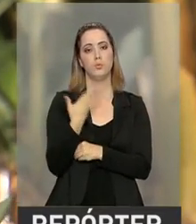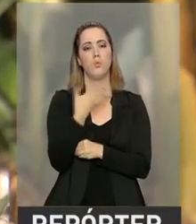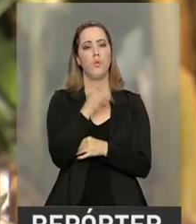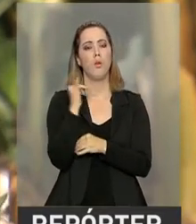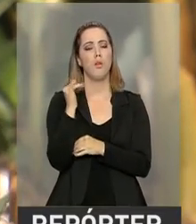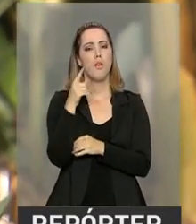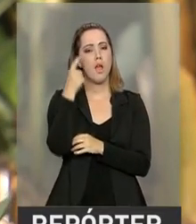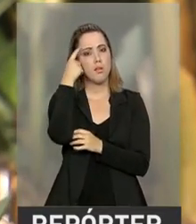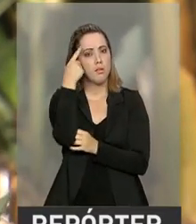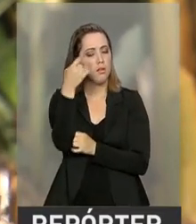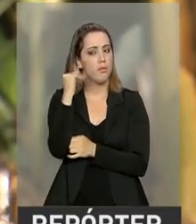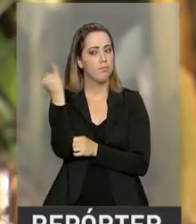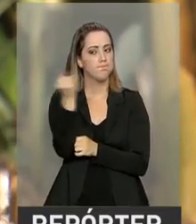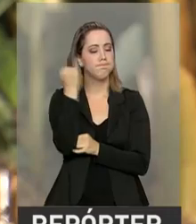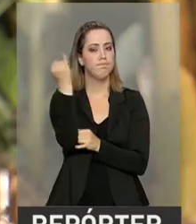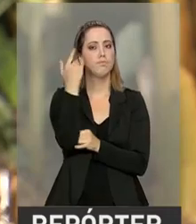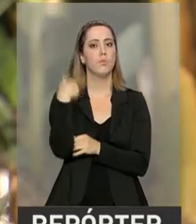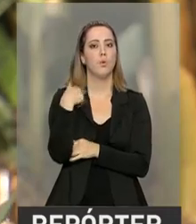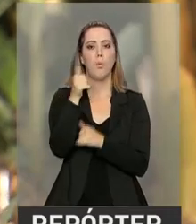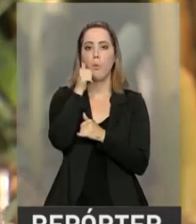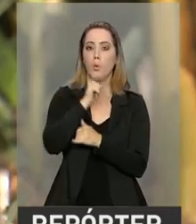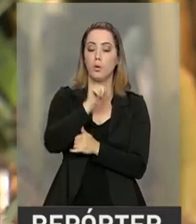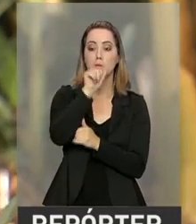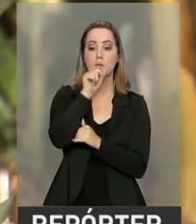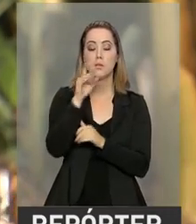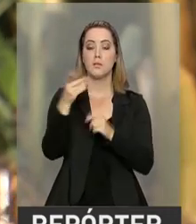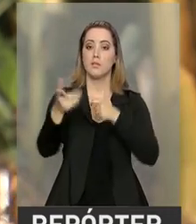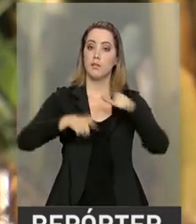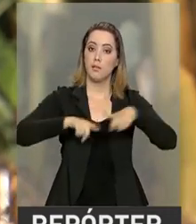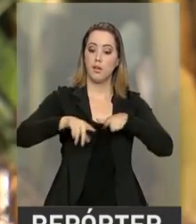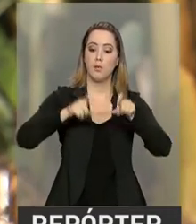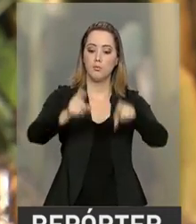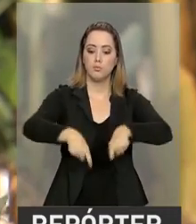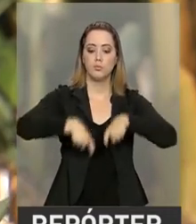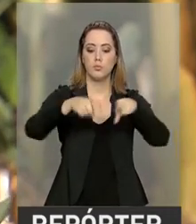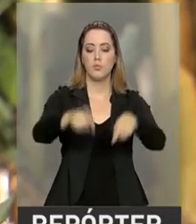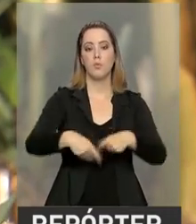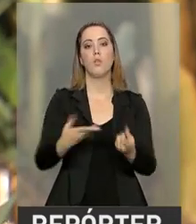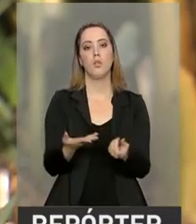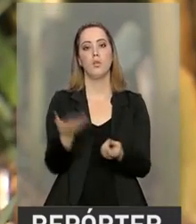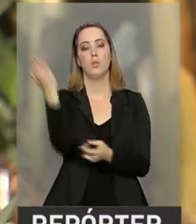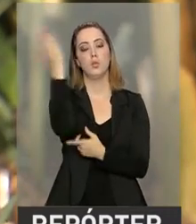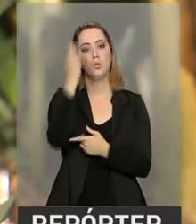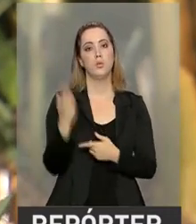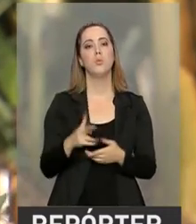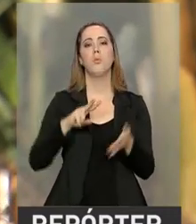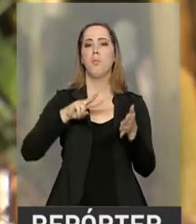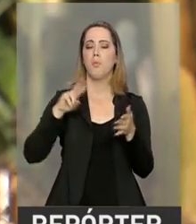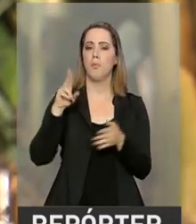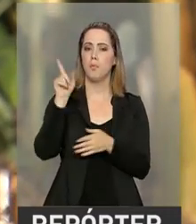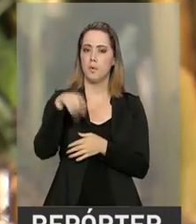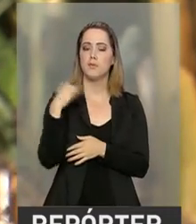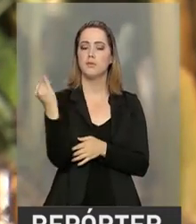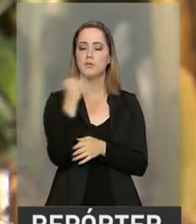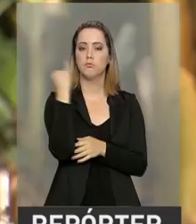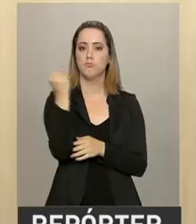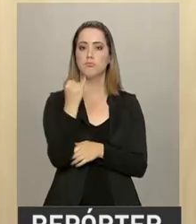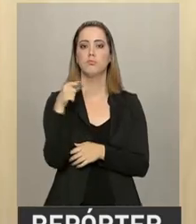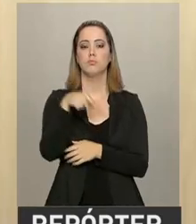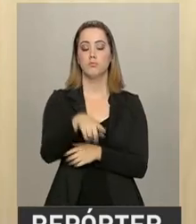das mulheres do campo e destacar os seus direitos o Brasil é referência em políticas públicas nessa área e tem destaque no mundo